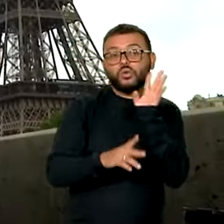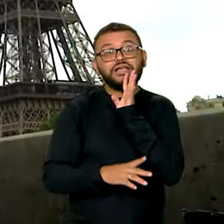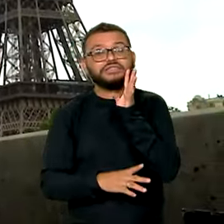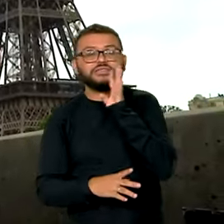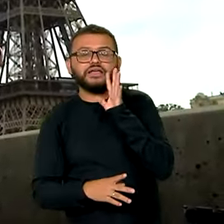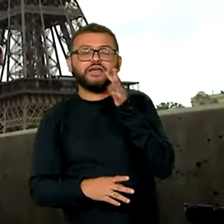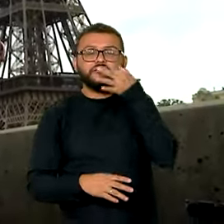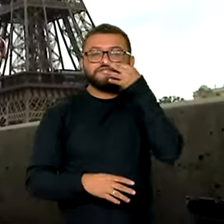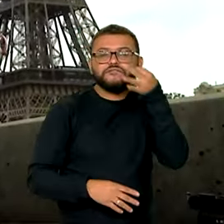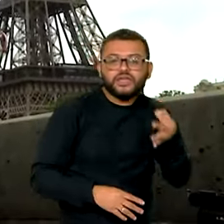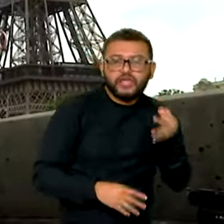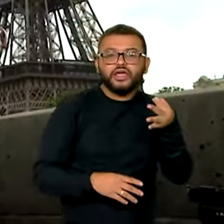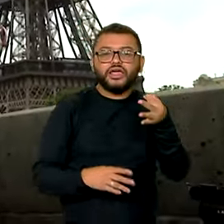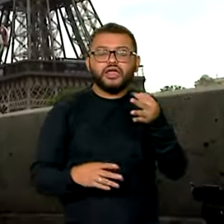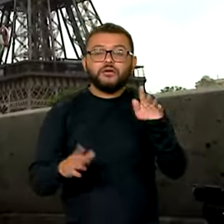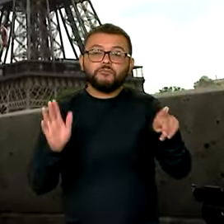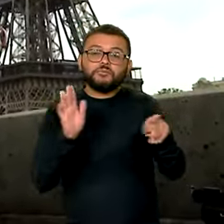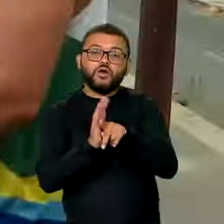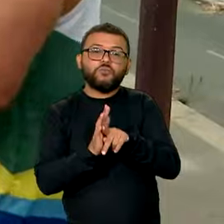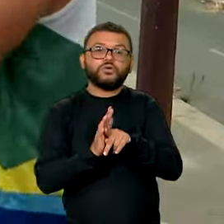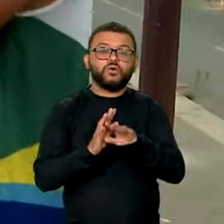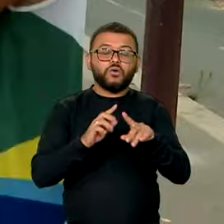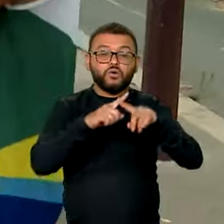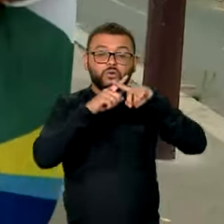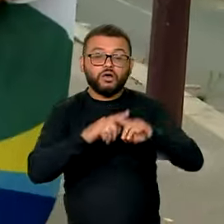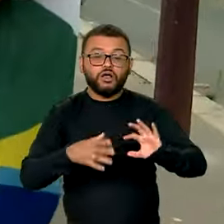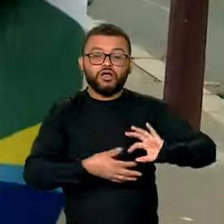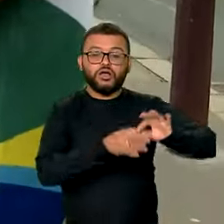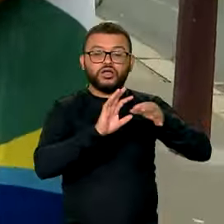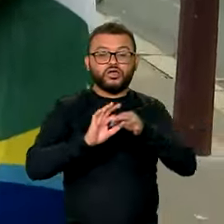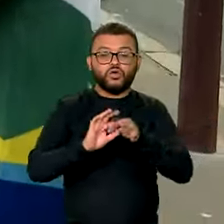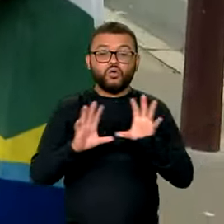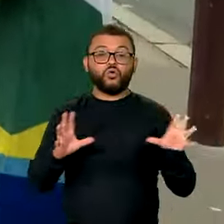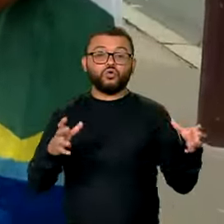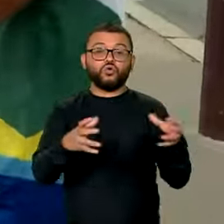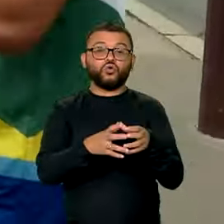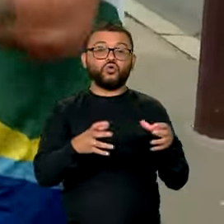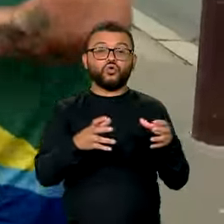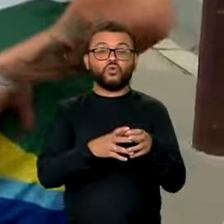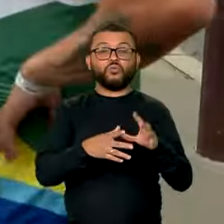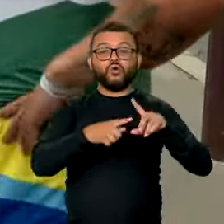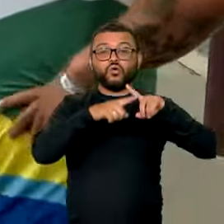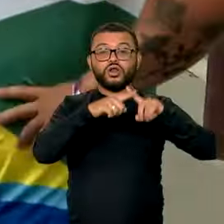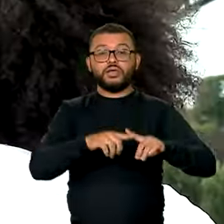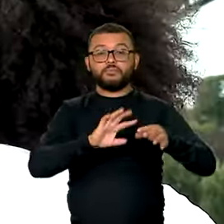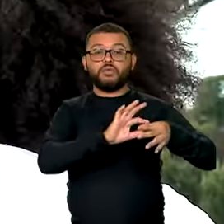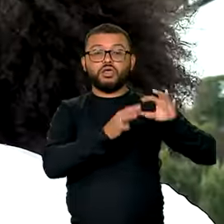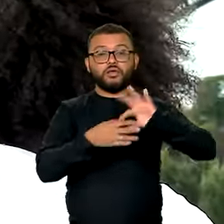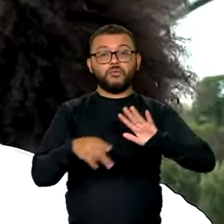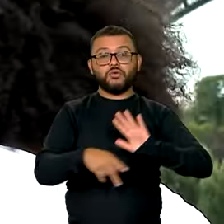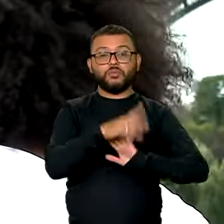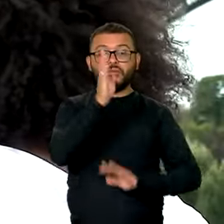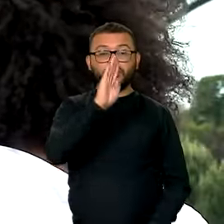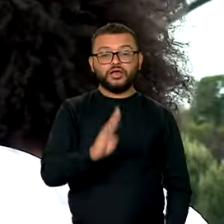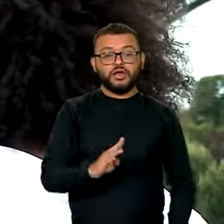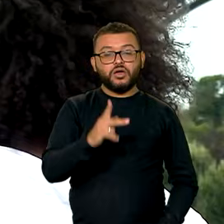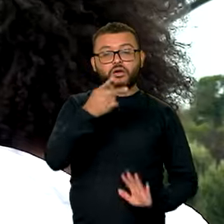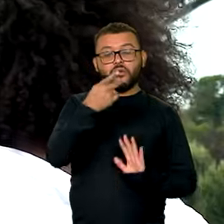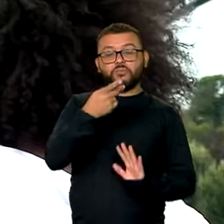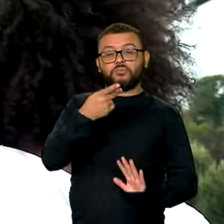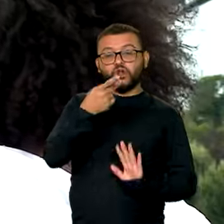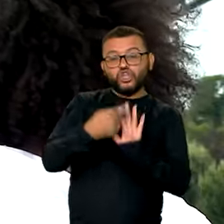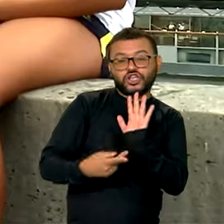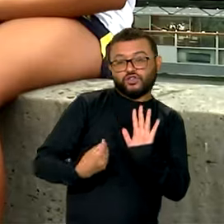de participar de uma edição dos Jogos Olímpicos. Eles foram convidados pelo Comitê Olímpico Brasileiro para o programa